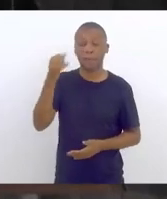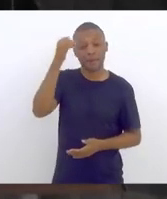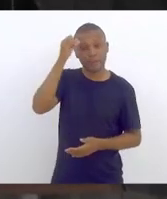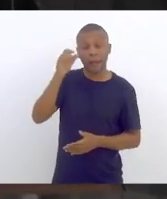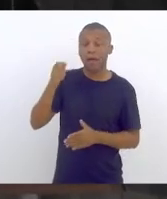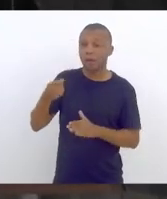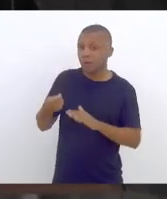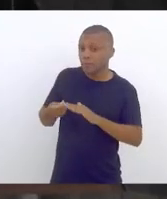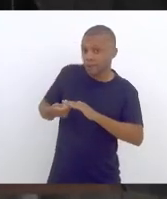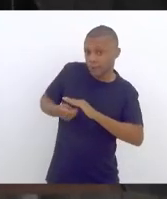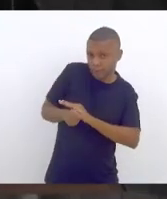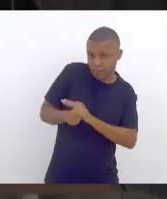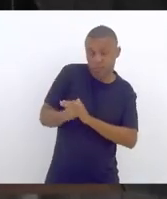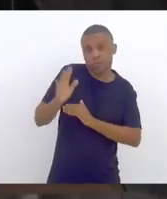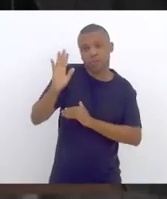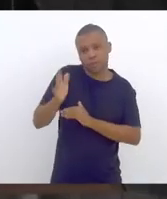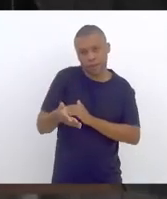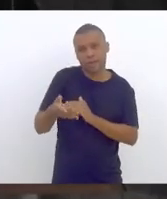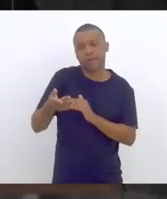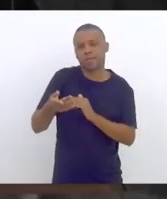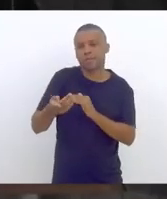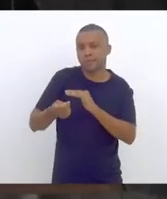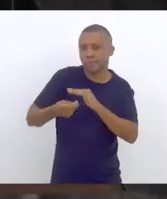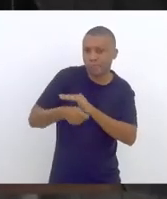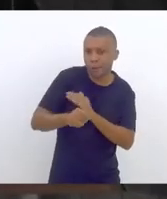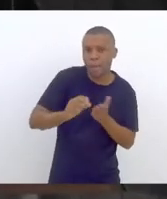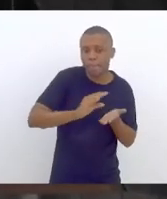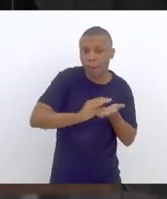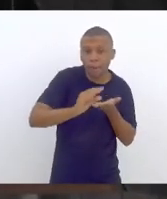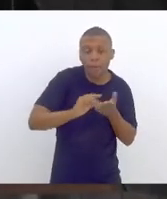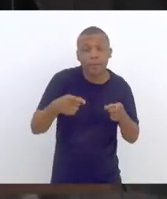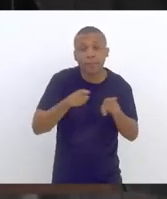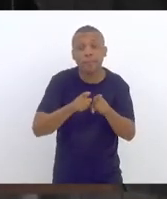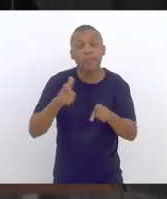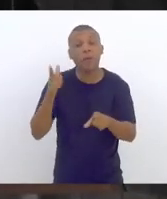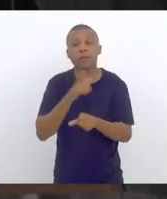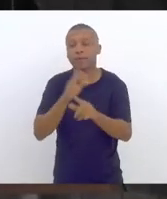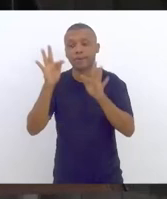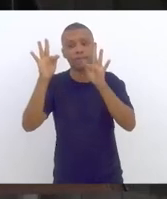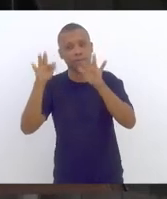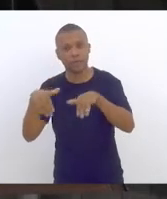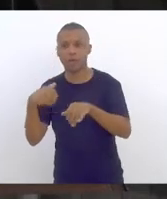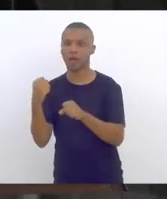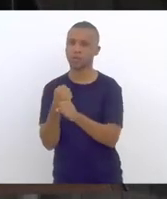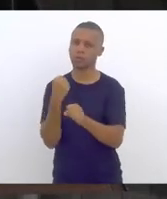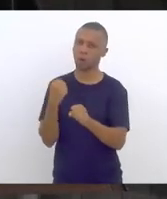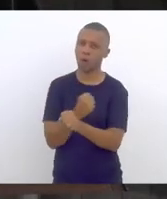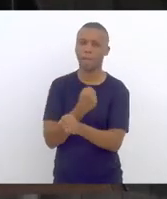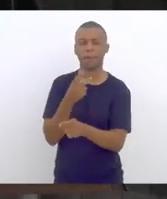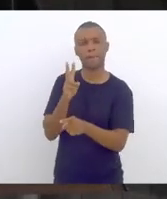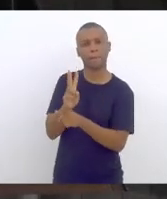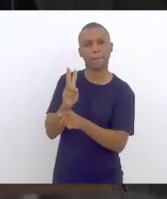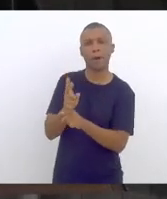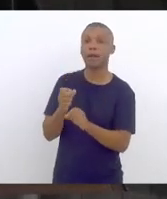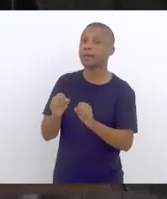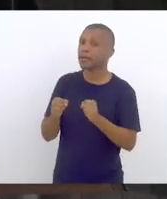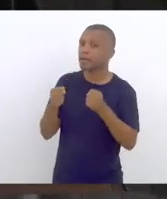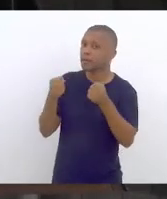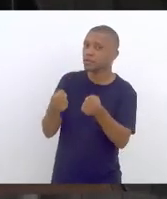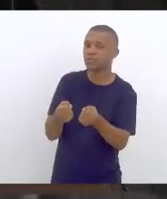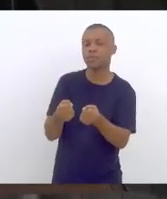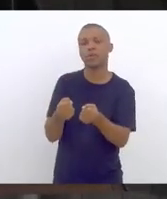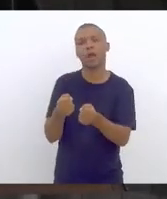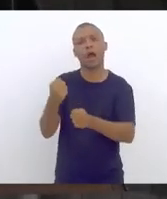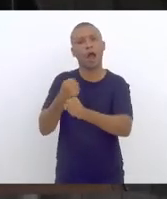os investimentos que já foram feitos e ao mesmo tempo para concluir as obras prestar serviço garantia a benfeitoria que a população merece